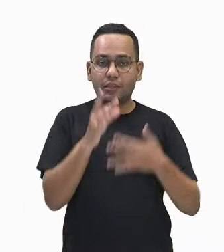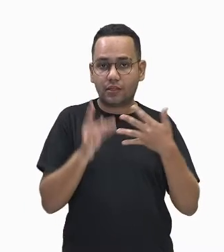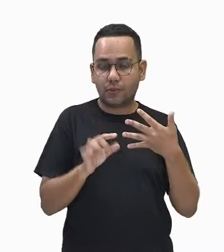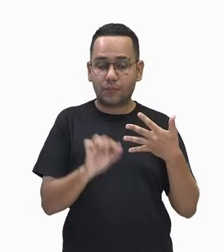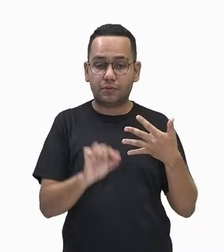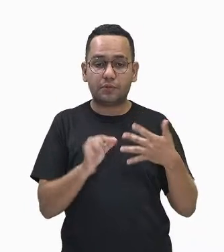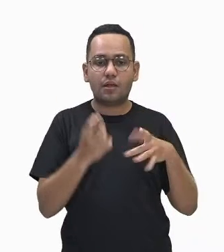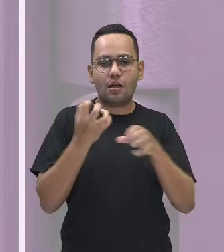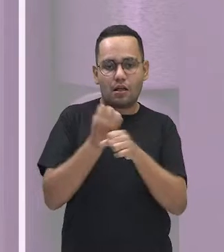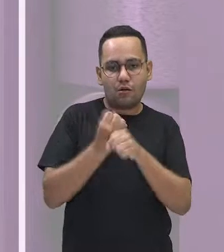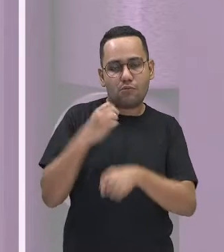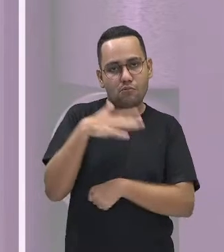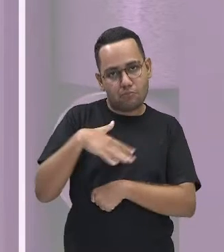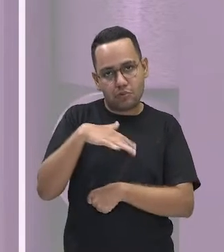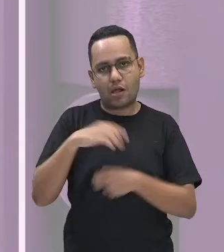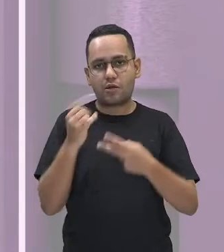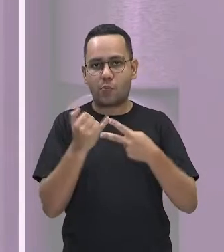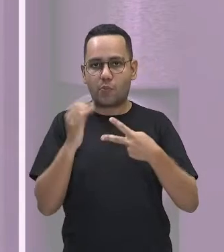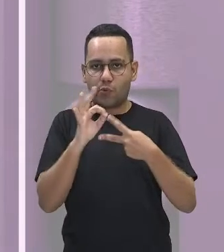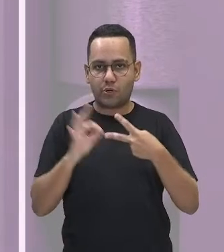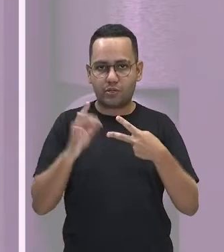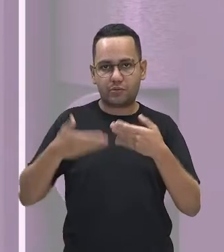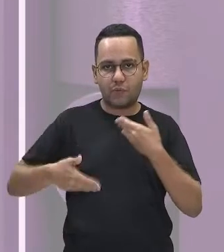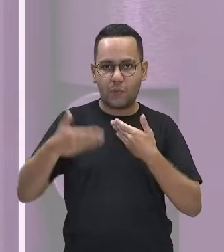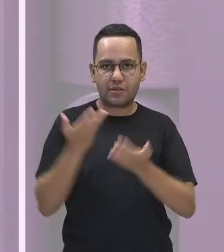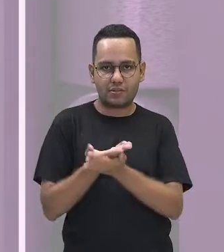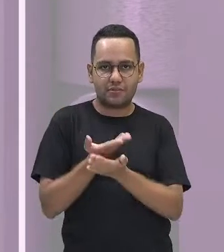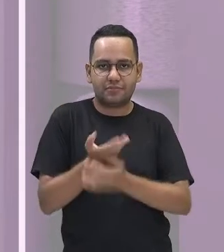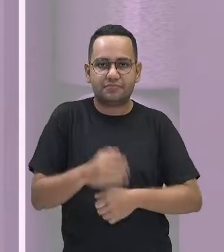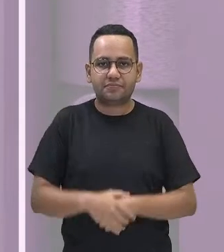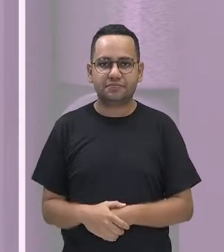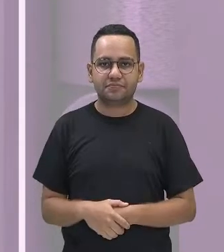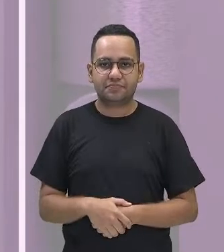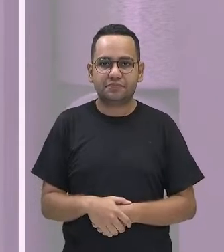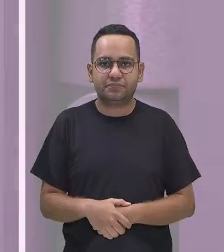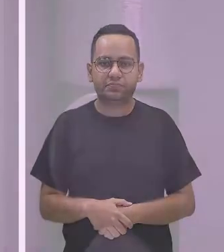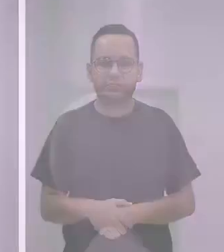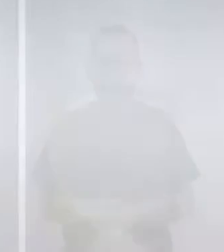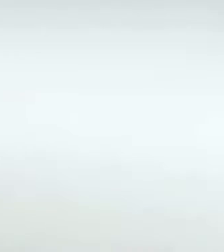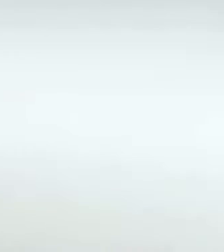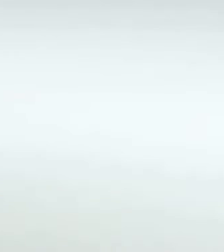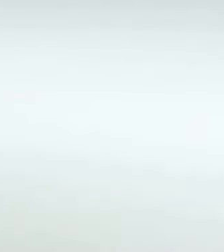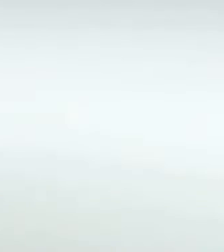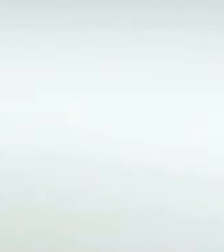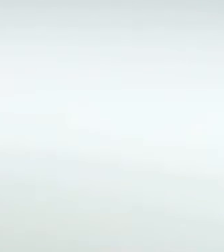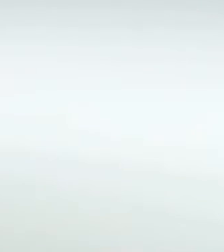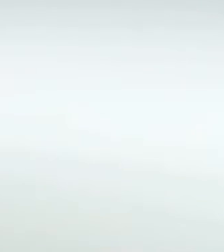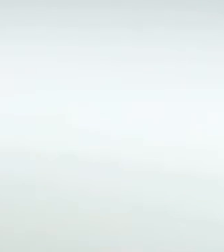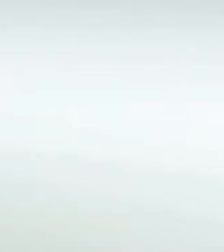dos polígonos regulares. Então vamos dar início a essa aula.